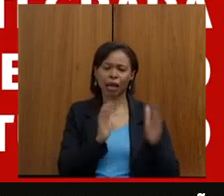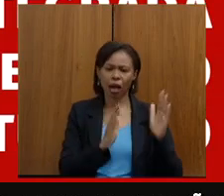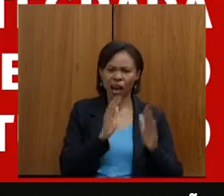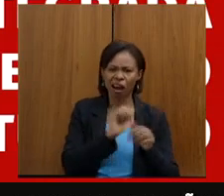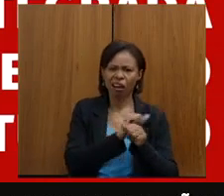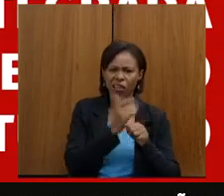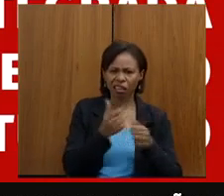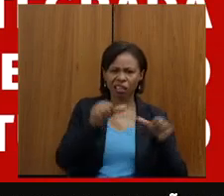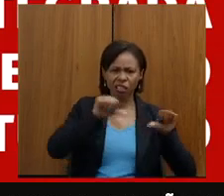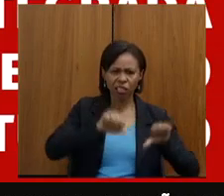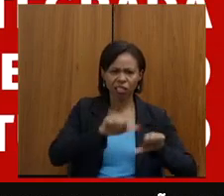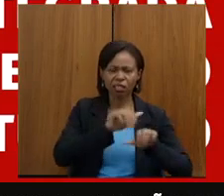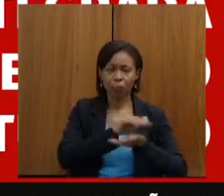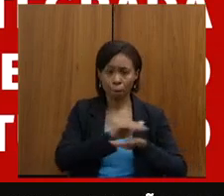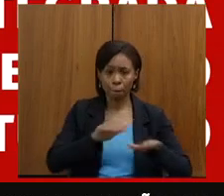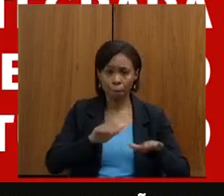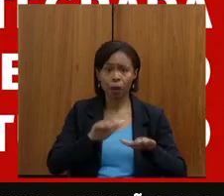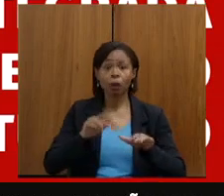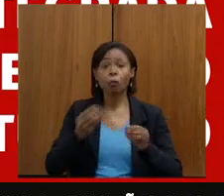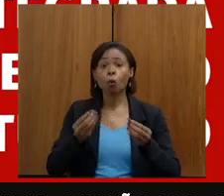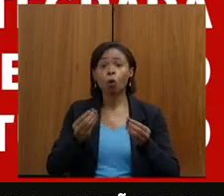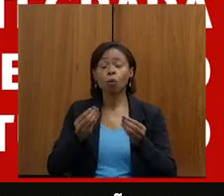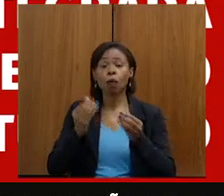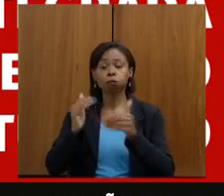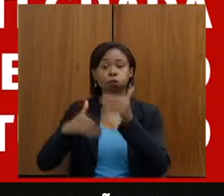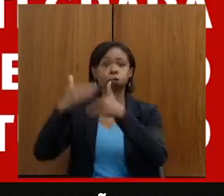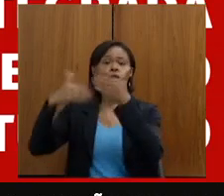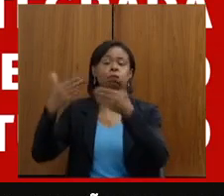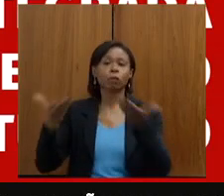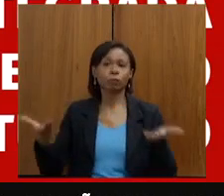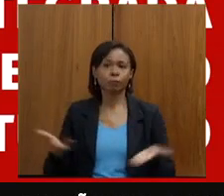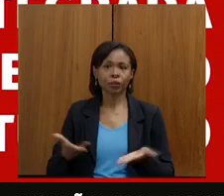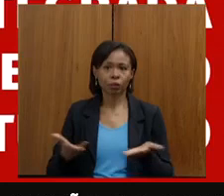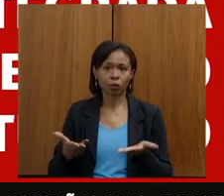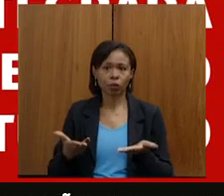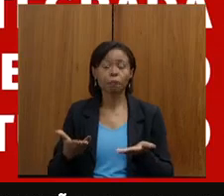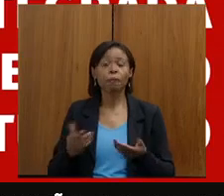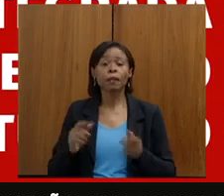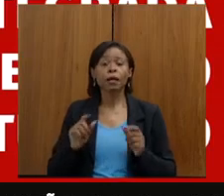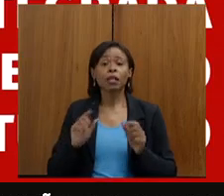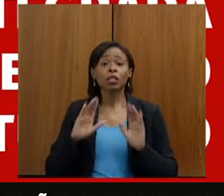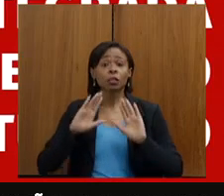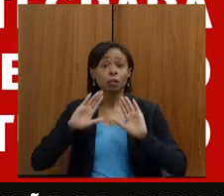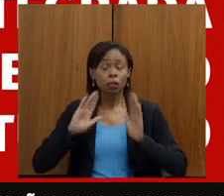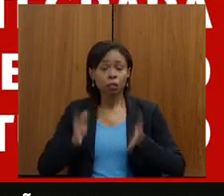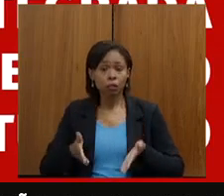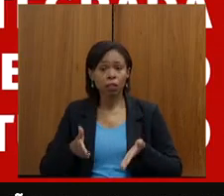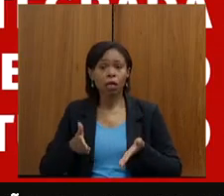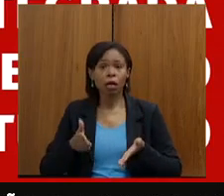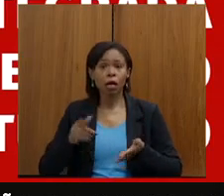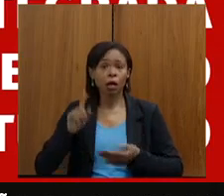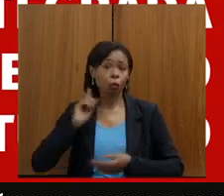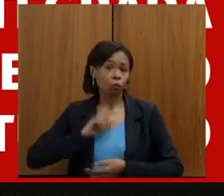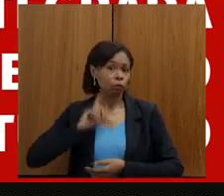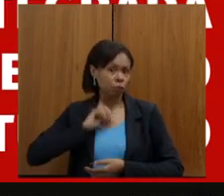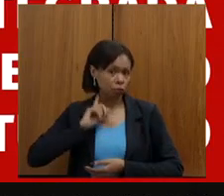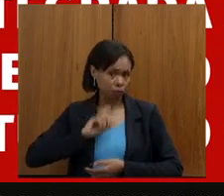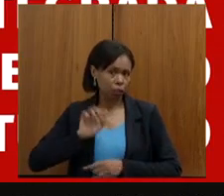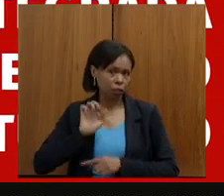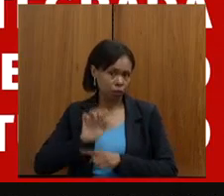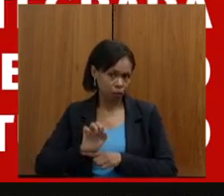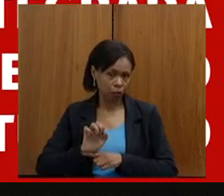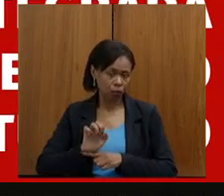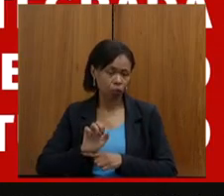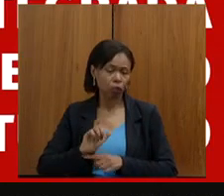como é que tu vai ser o avanço né Nós nós estamos já o estado de Minas